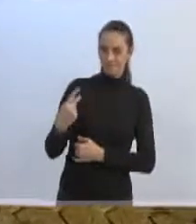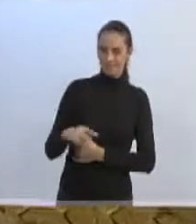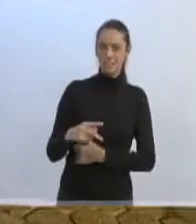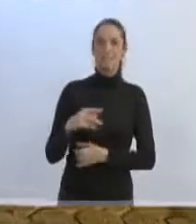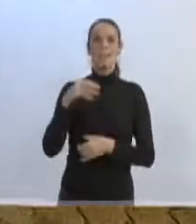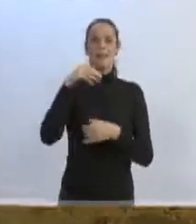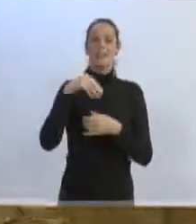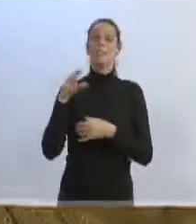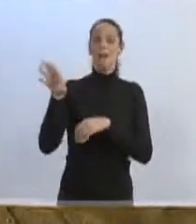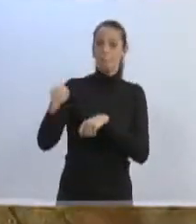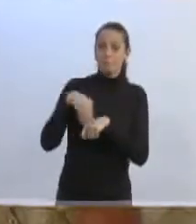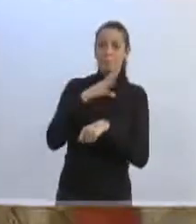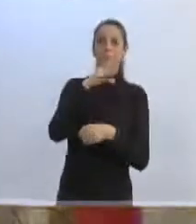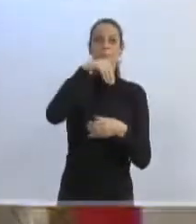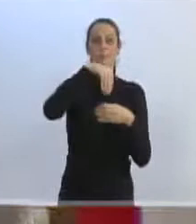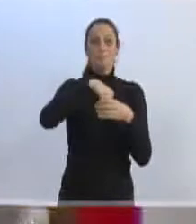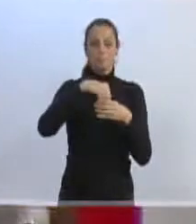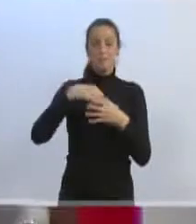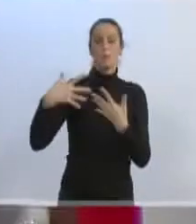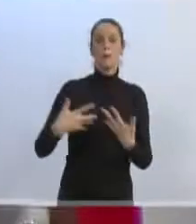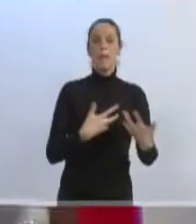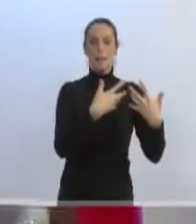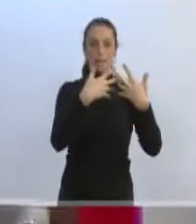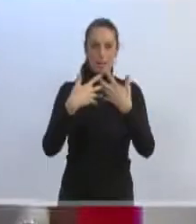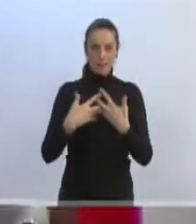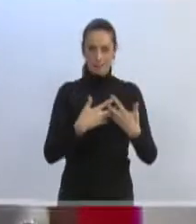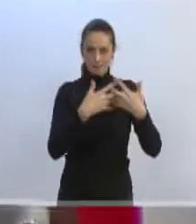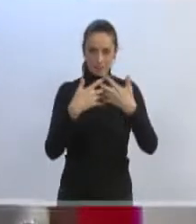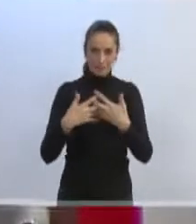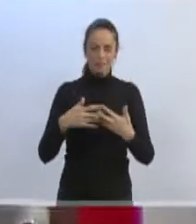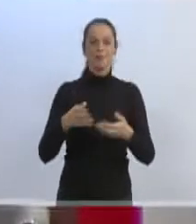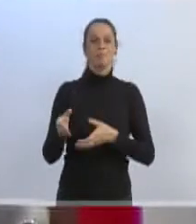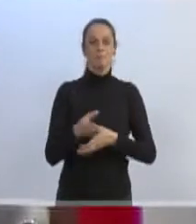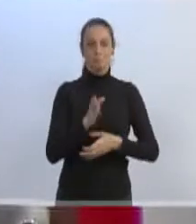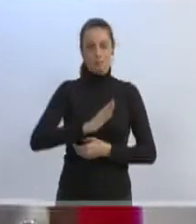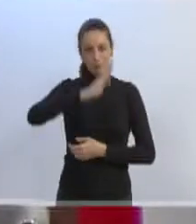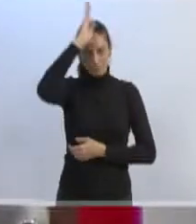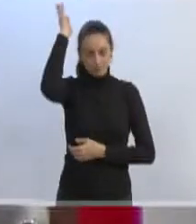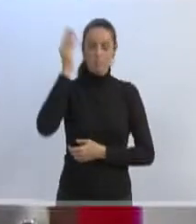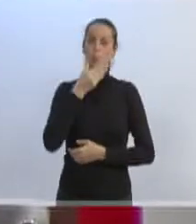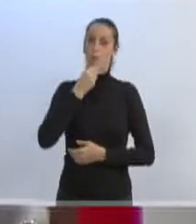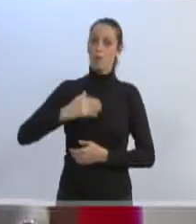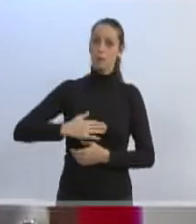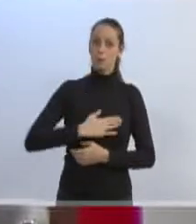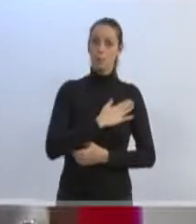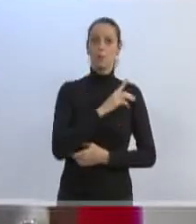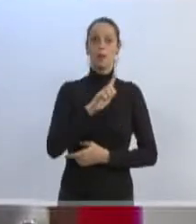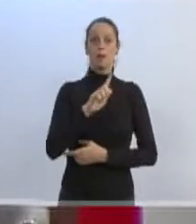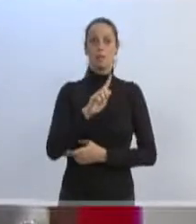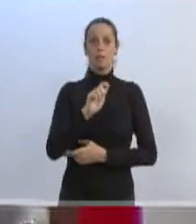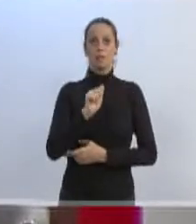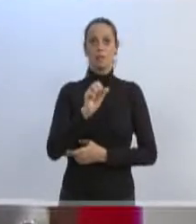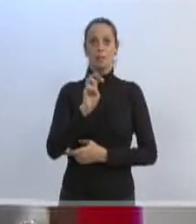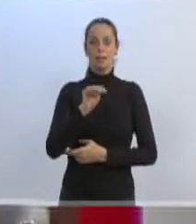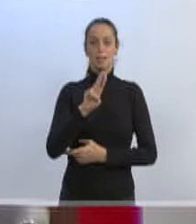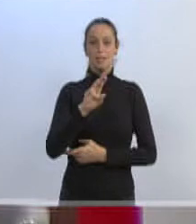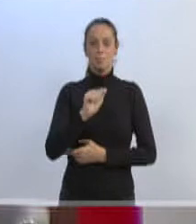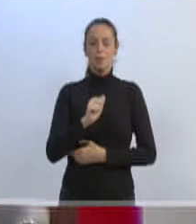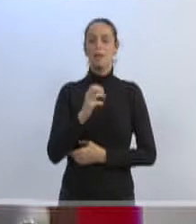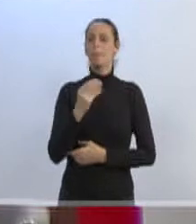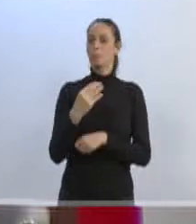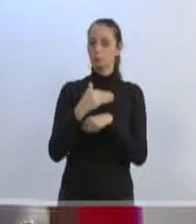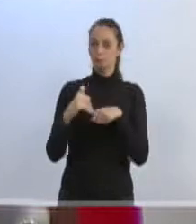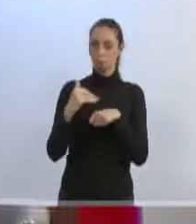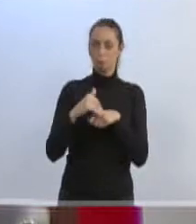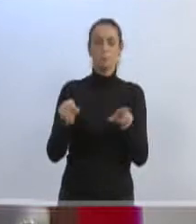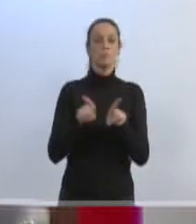lá maravilhadas. Então, aqui vai meus parabéns para o Coronel Gamba, que sempre foi uma pessoa sempre muito acessível, né? E ao Sargento Silvio,